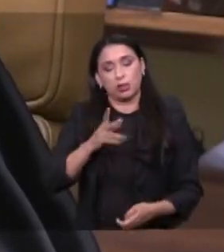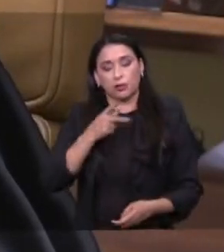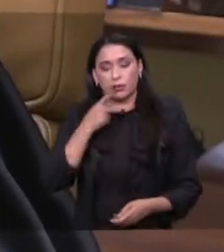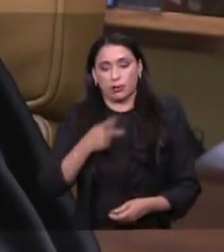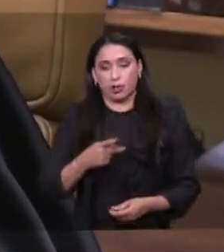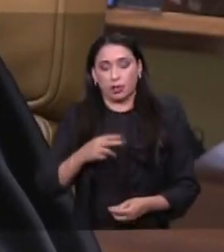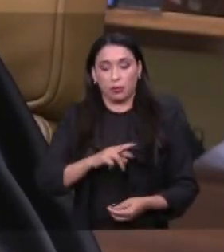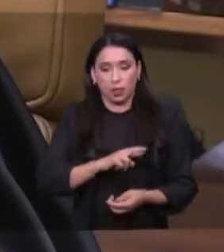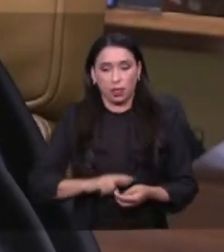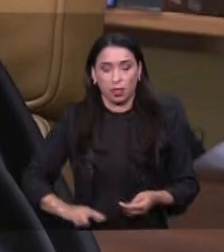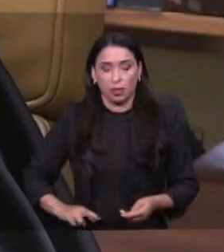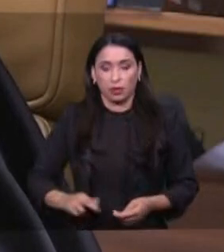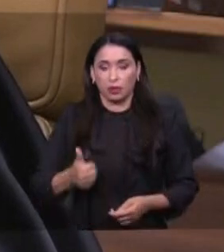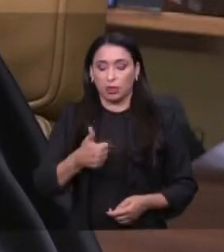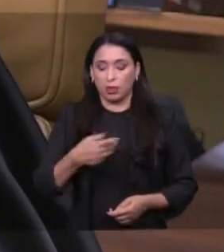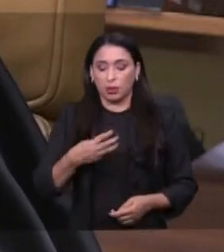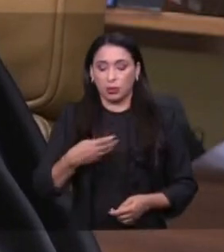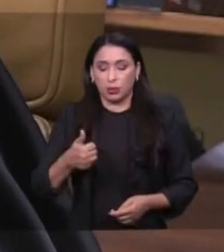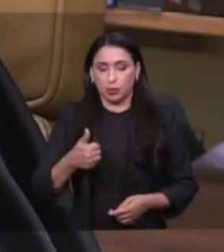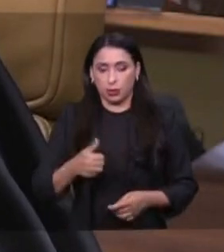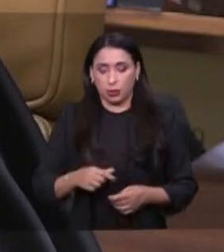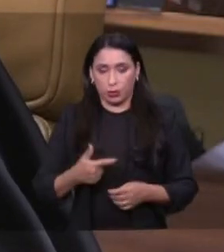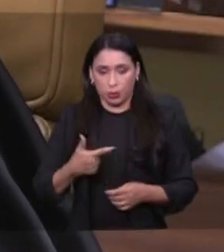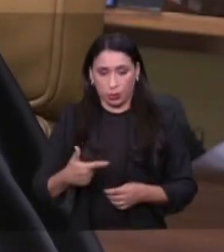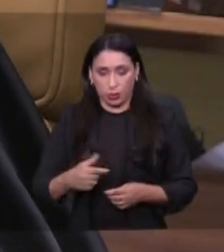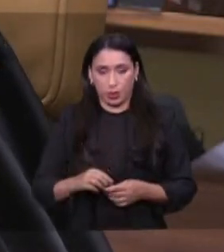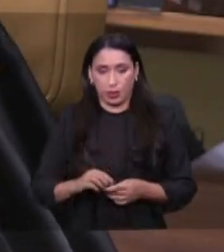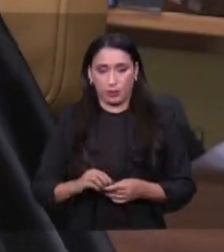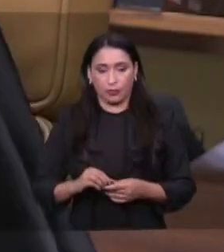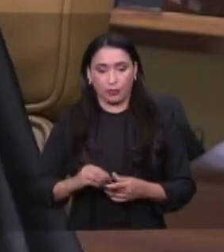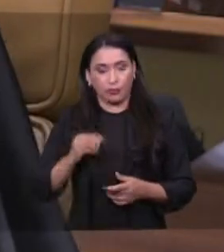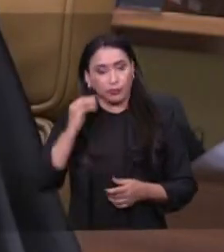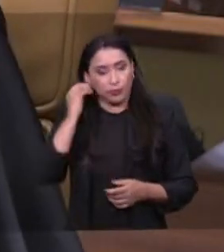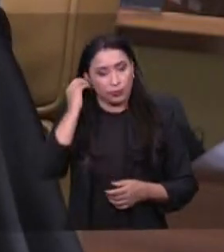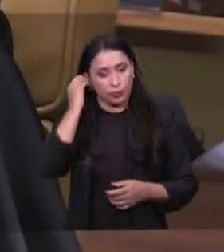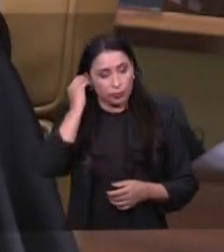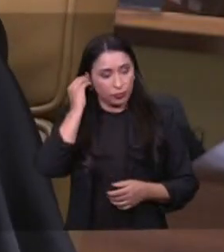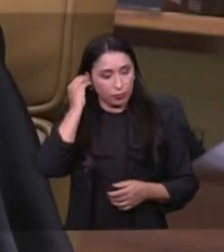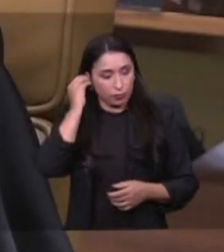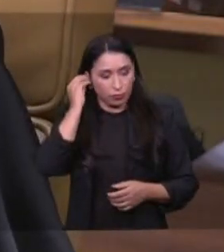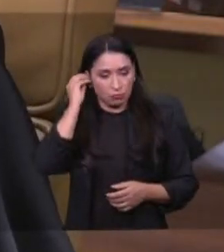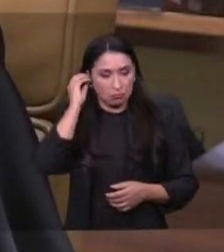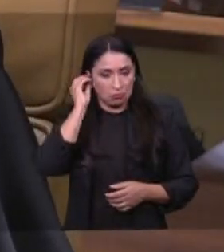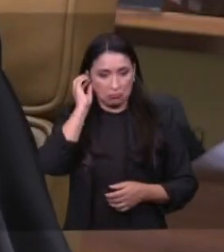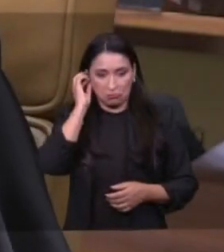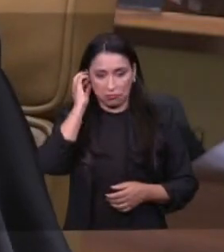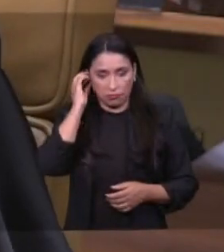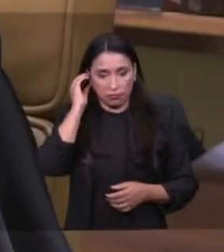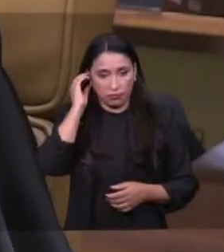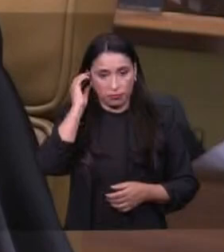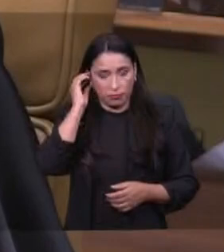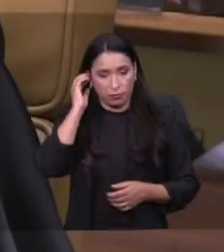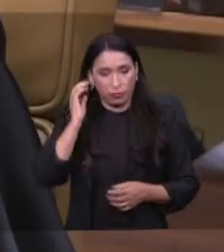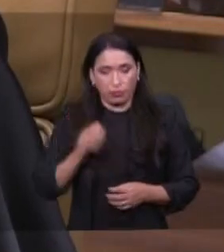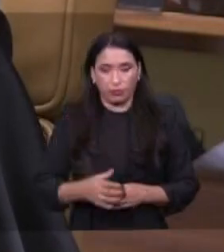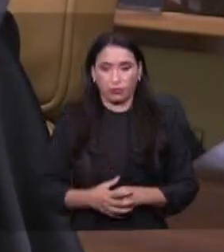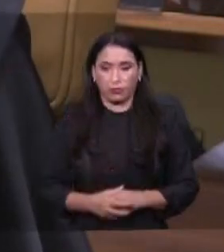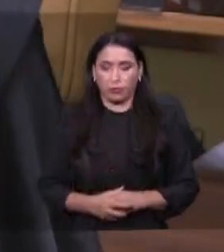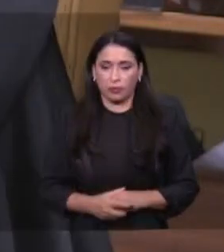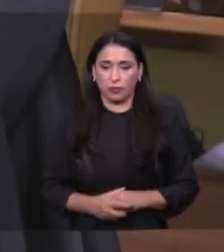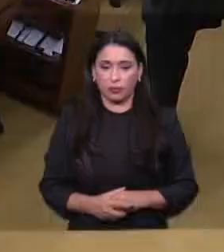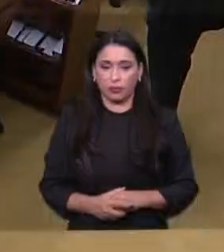Artigo 3.12 da constitucionalidade do artigo 28A, caput 3 e 4,